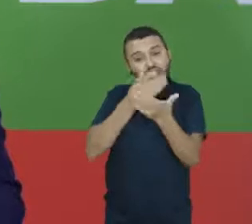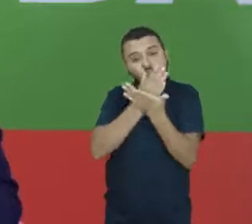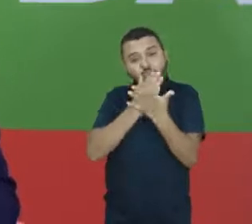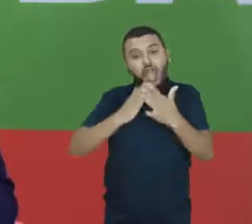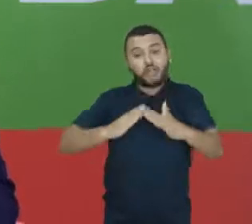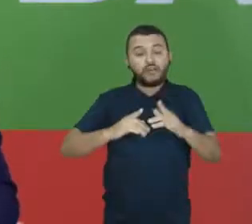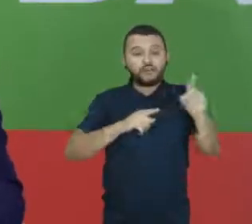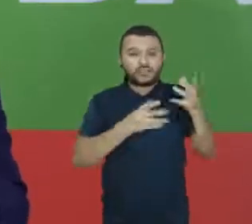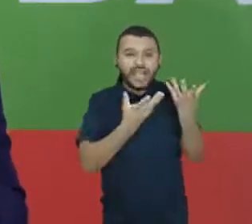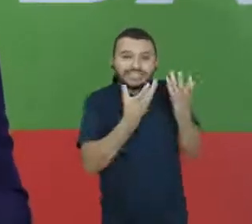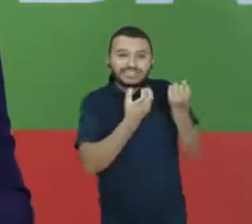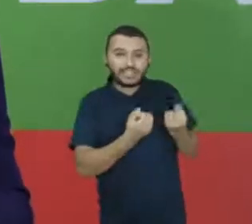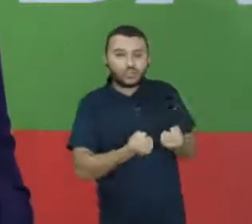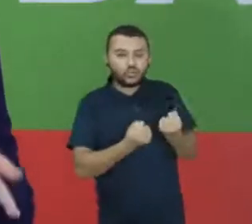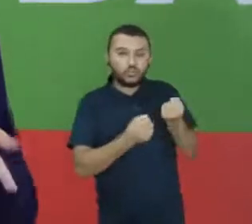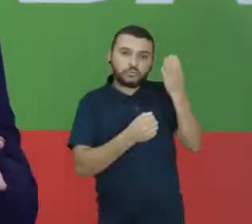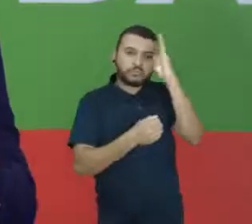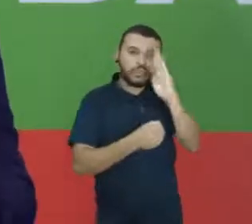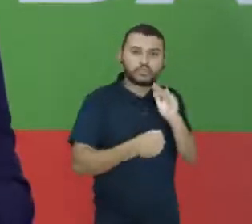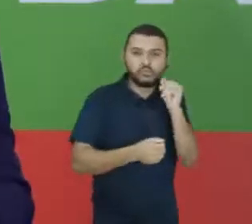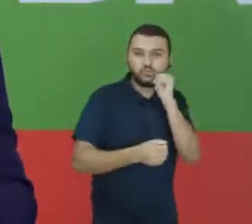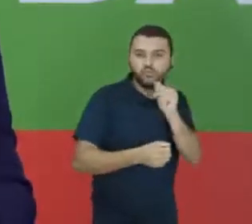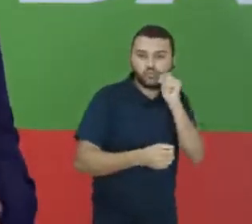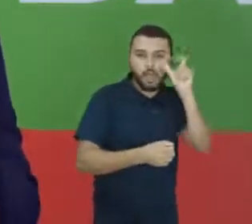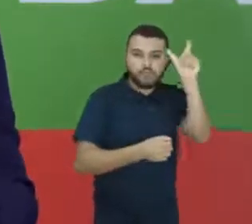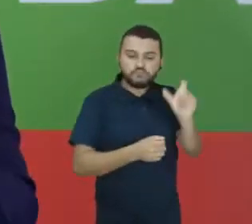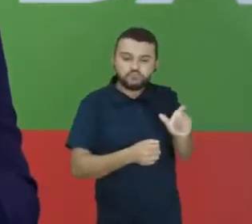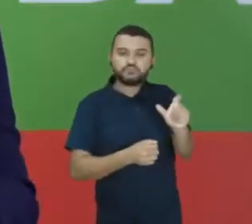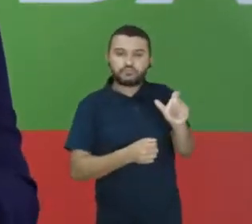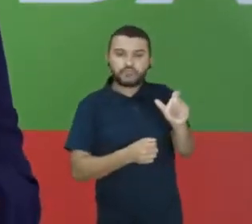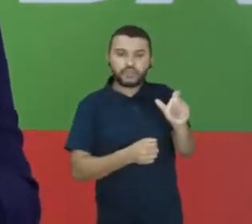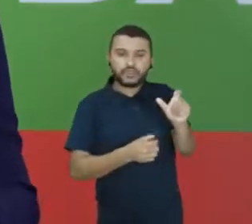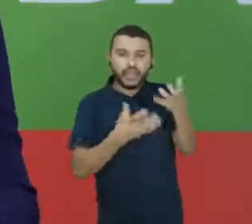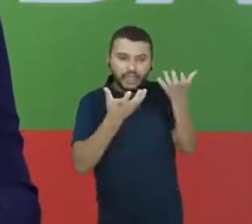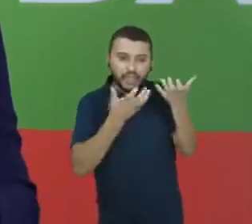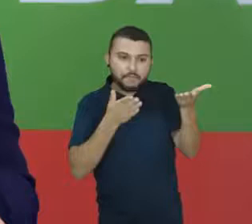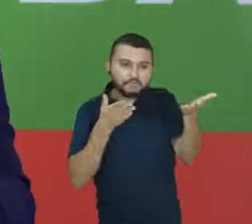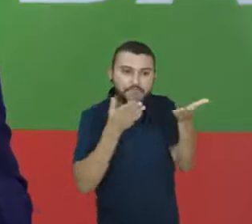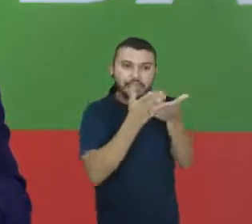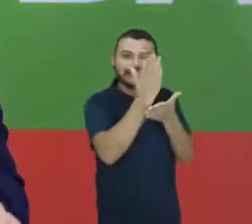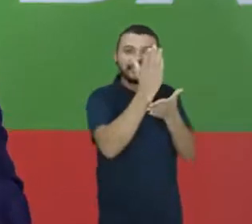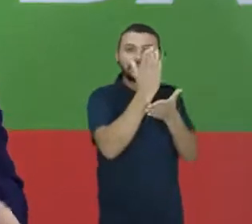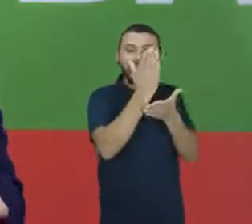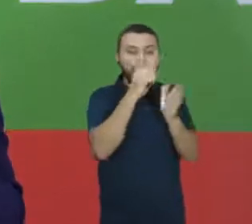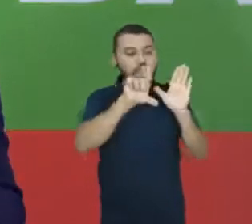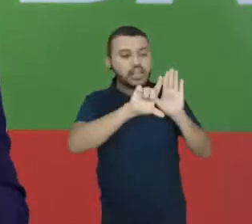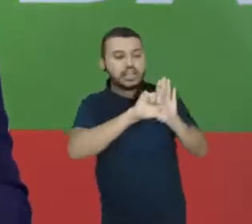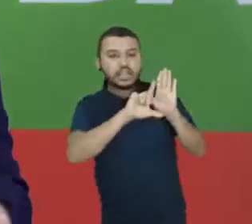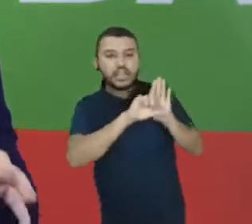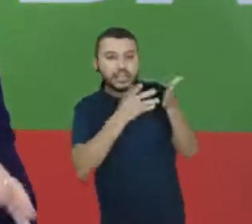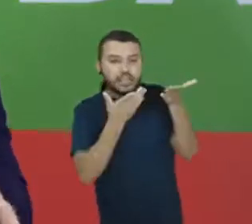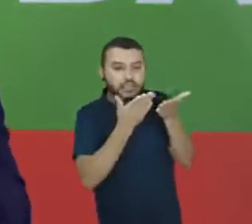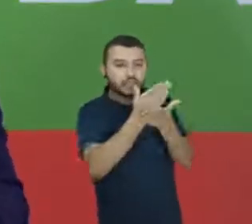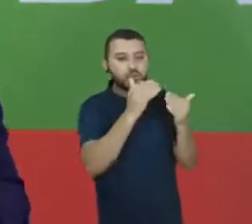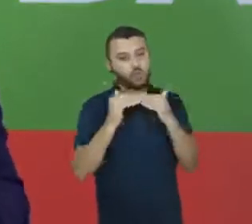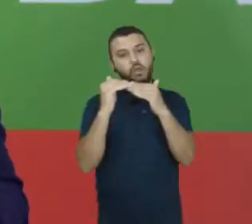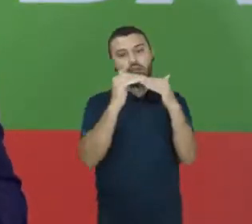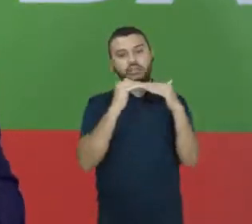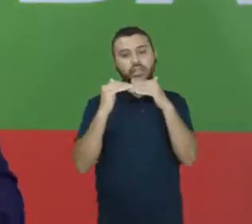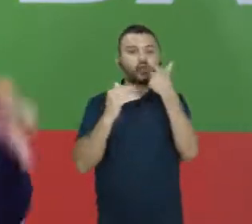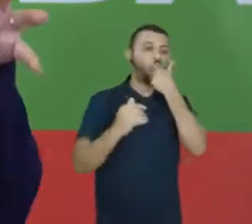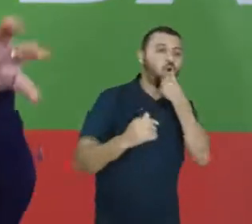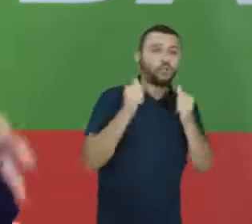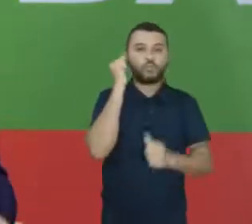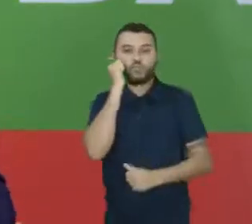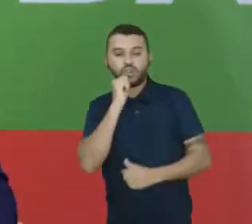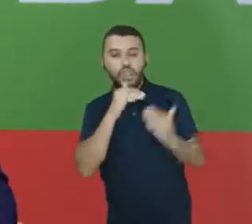mulheres brasileiras, aceita aprovar e sancionar uma lei que iguale homens e mulheres que exercem as mesmas